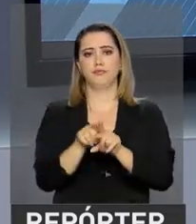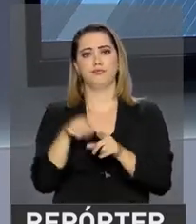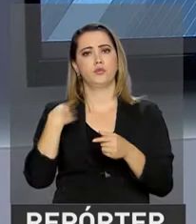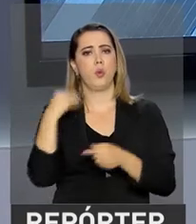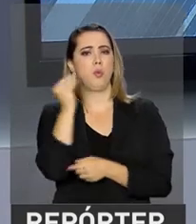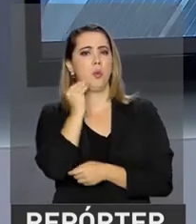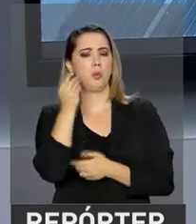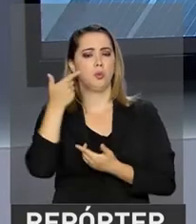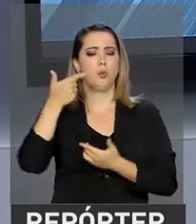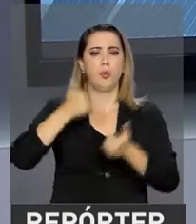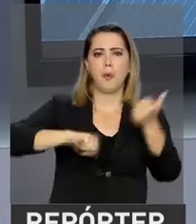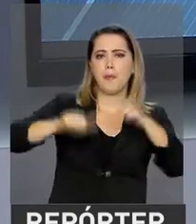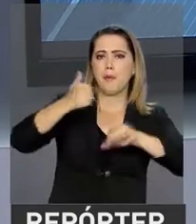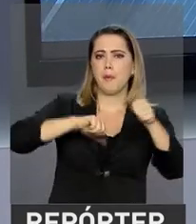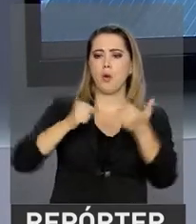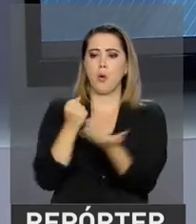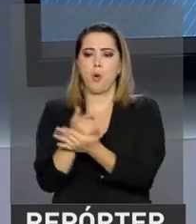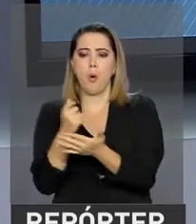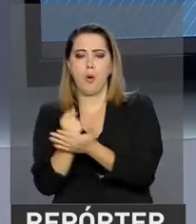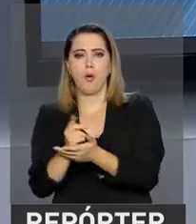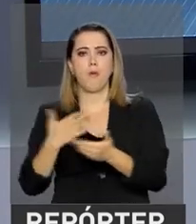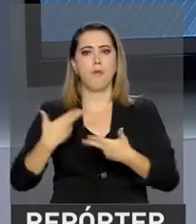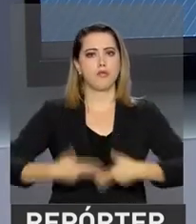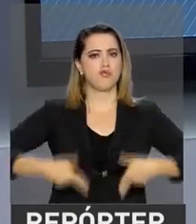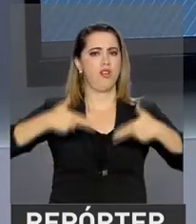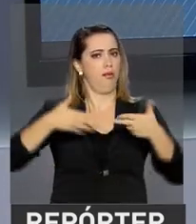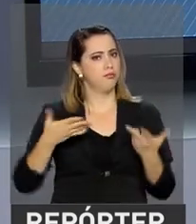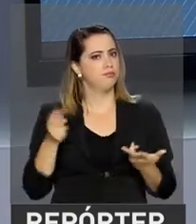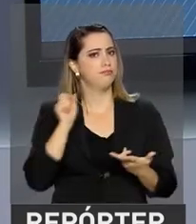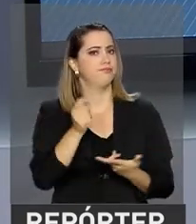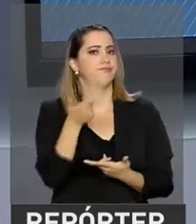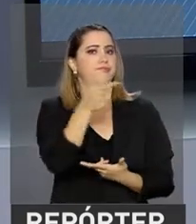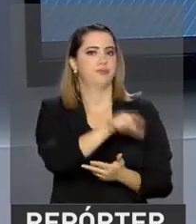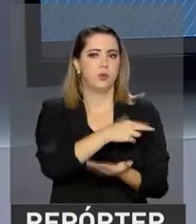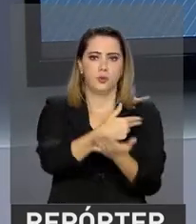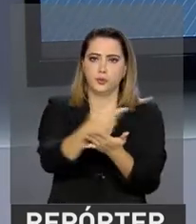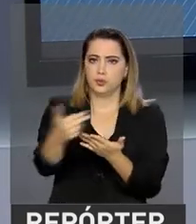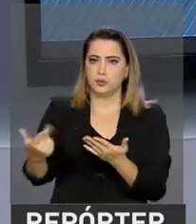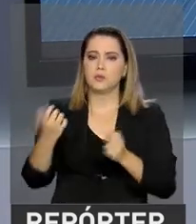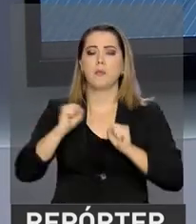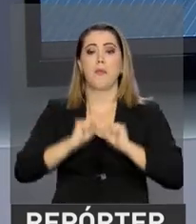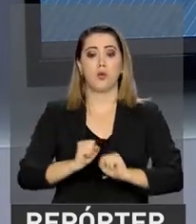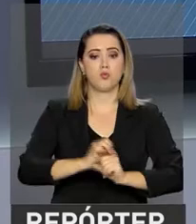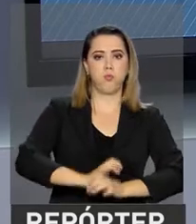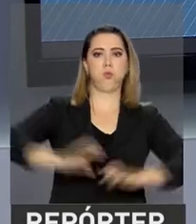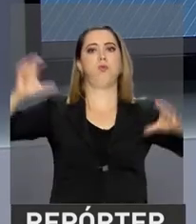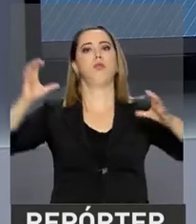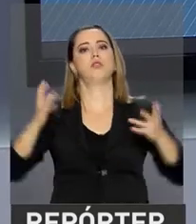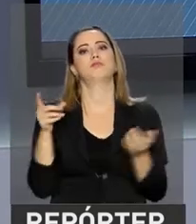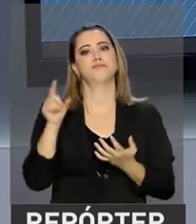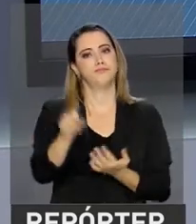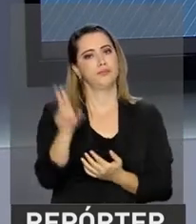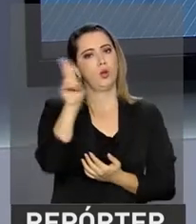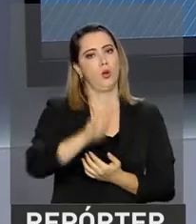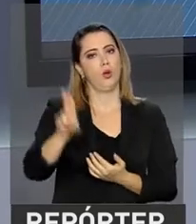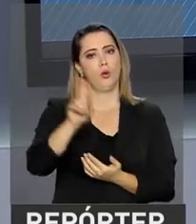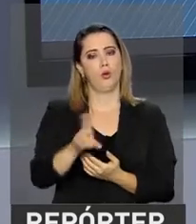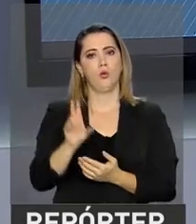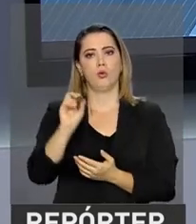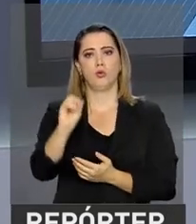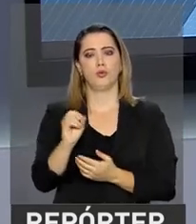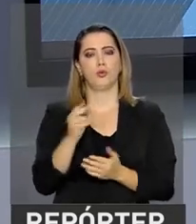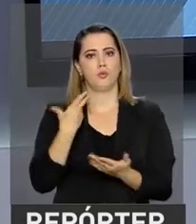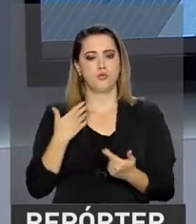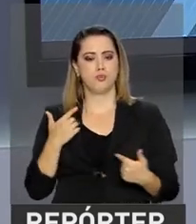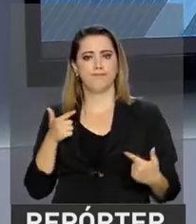produção compra estoque de armas ou outros ustensílios nucleares explosivos assim como o uso ou a ameaça é a